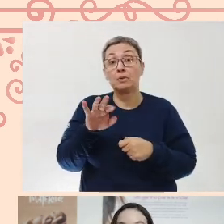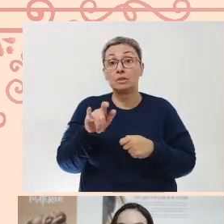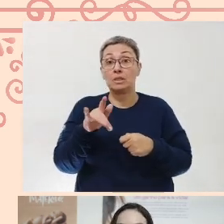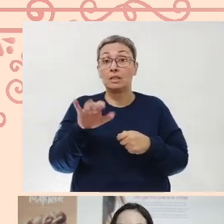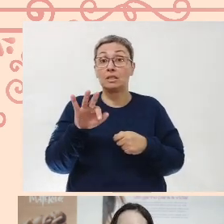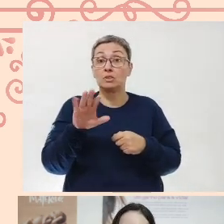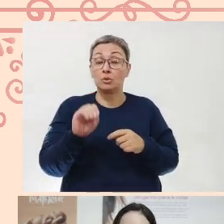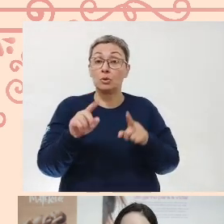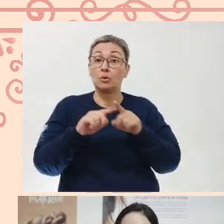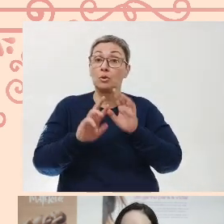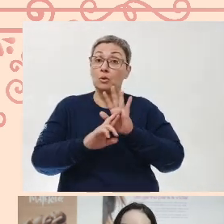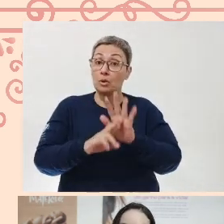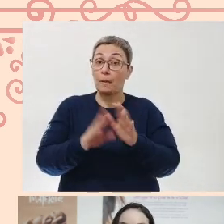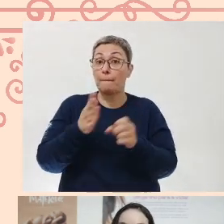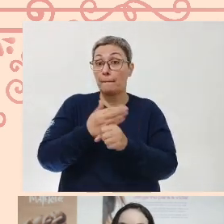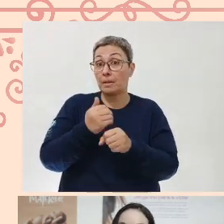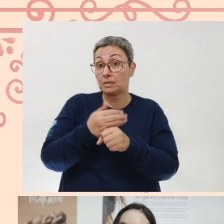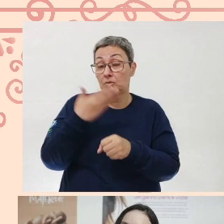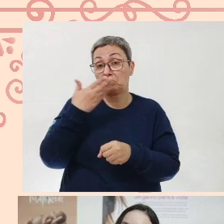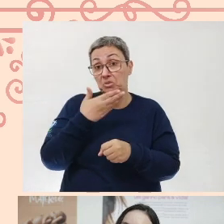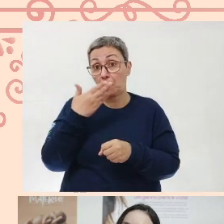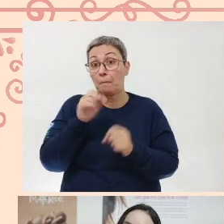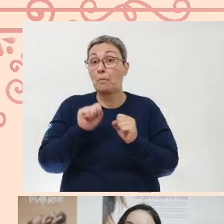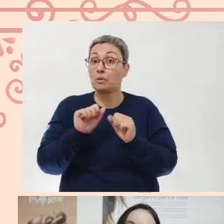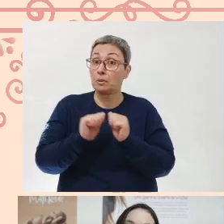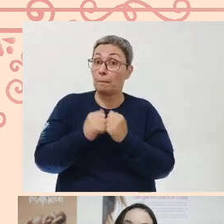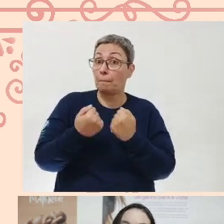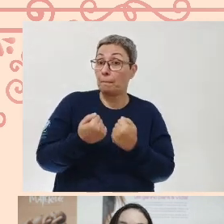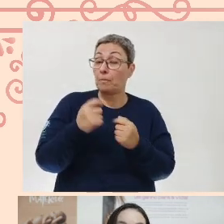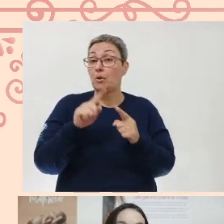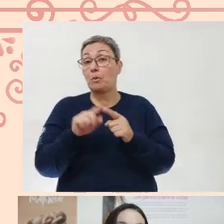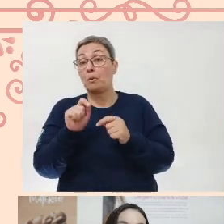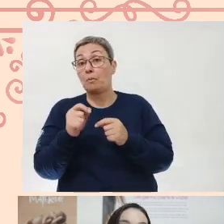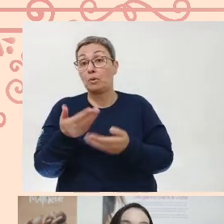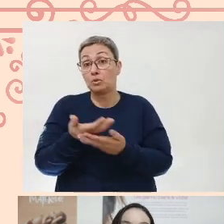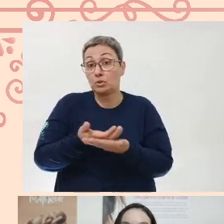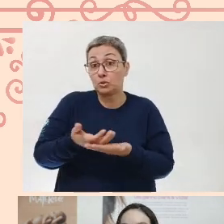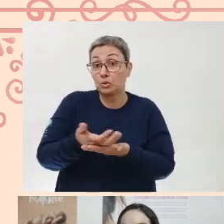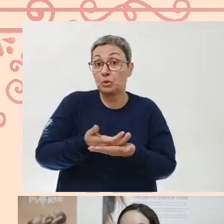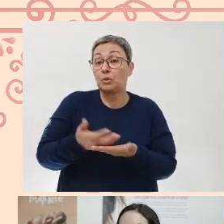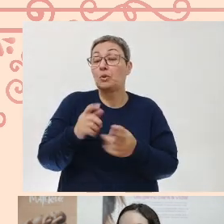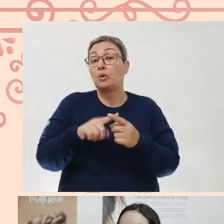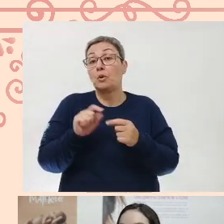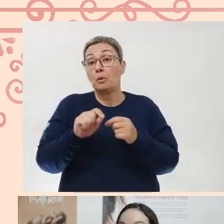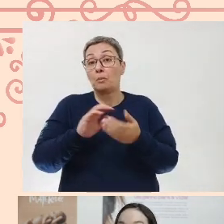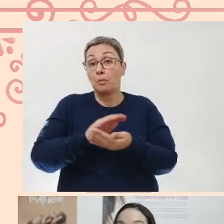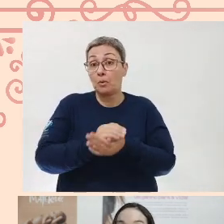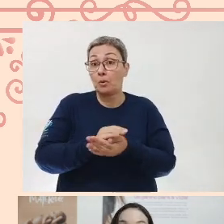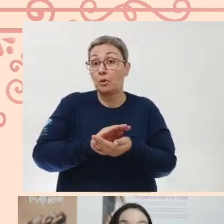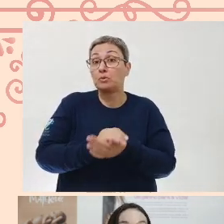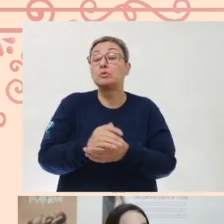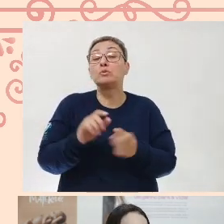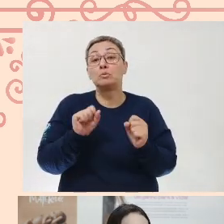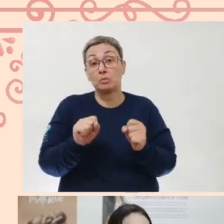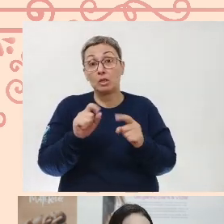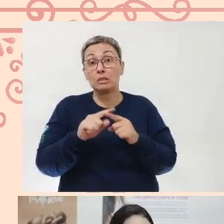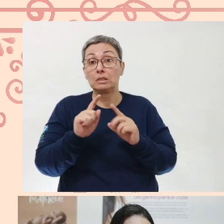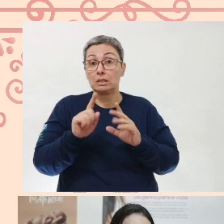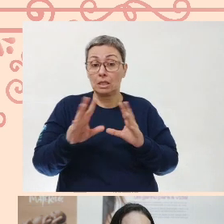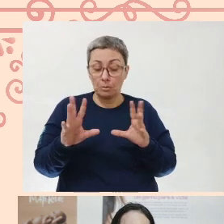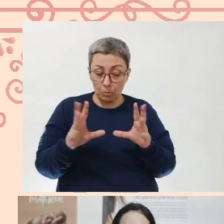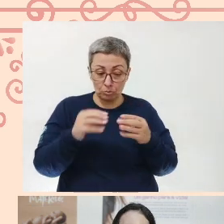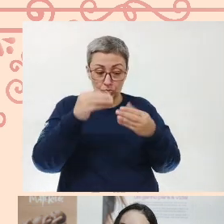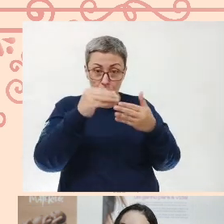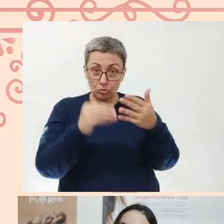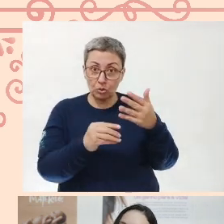de carboidrato, que na figura está representado pela batata doce, mas poderia ser um pãozinho, poderia ser uma tapioca, poderia ser um cuscuz de